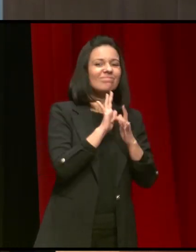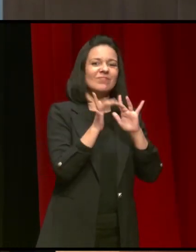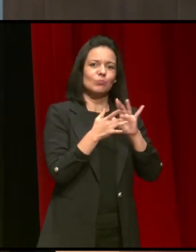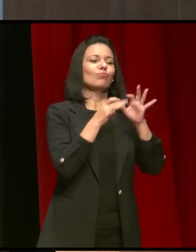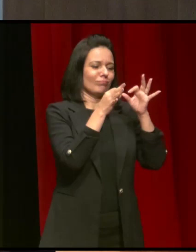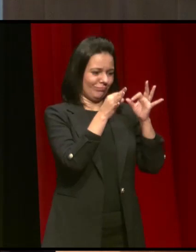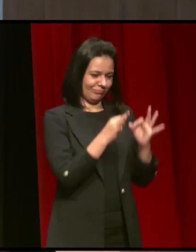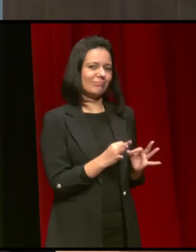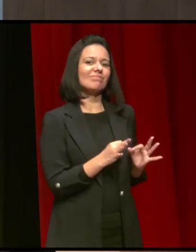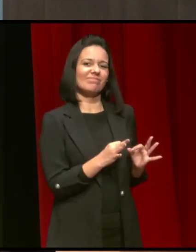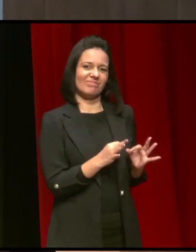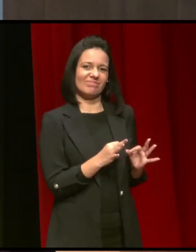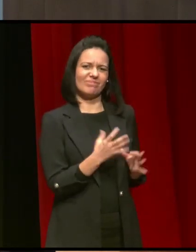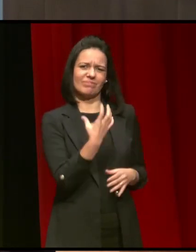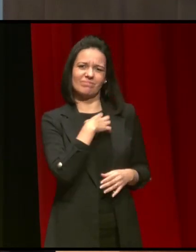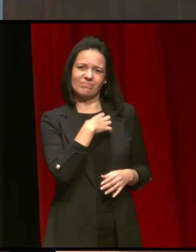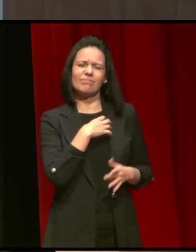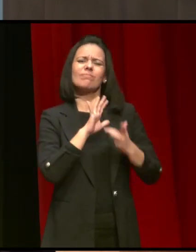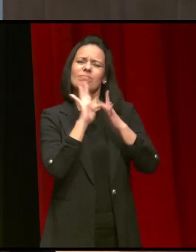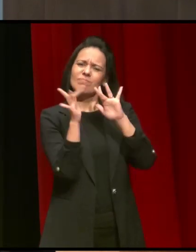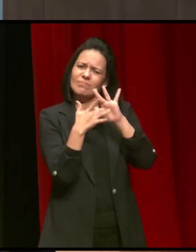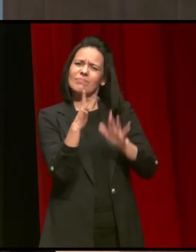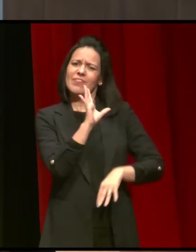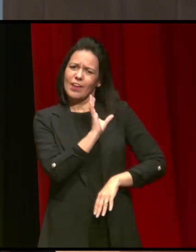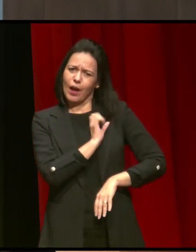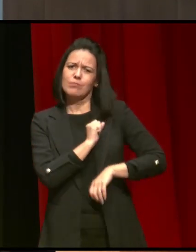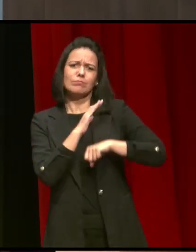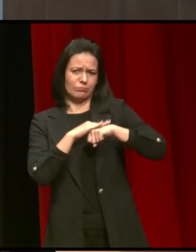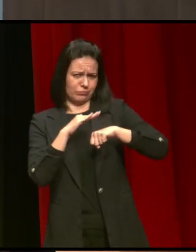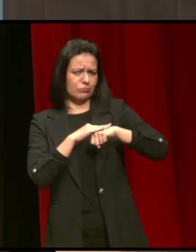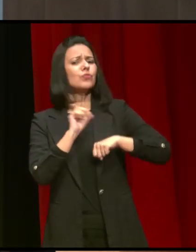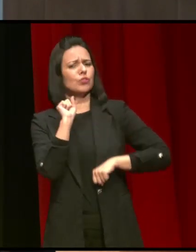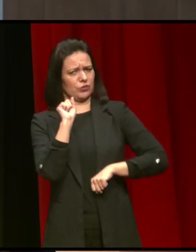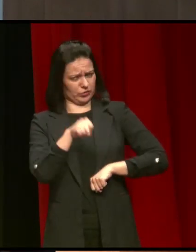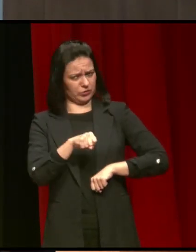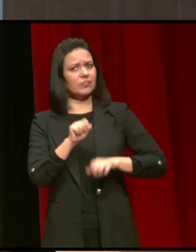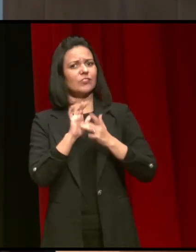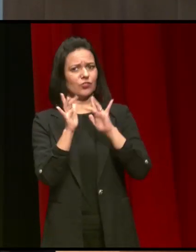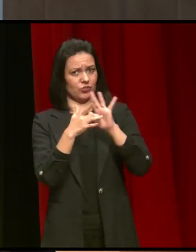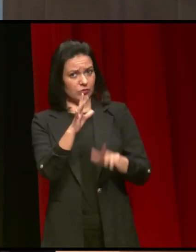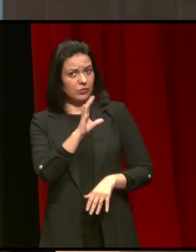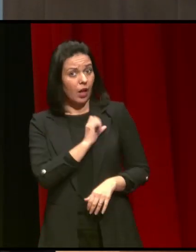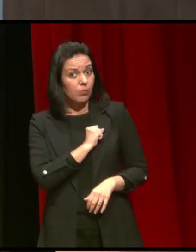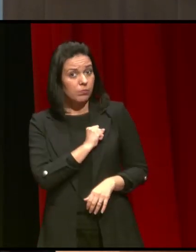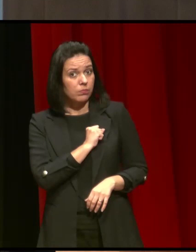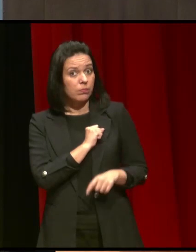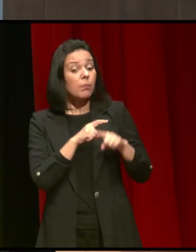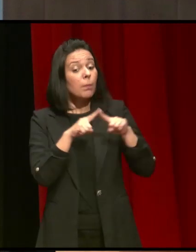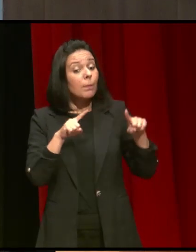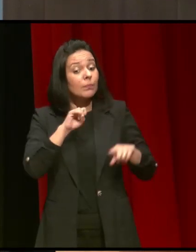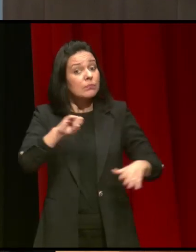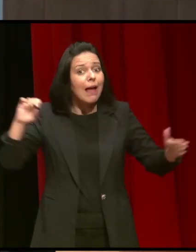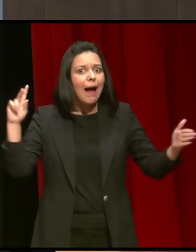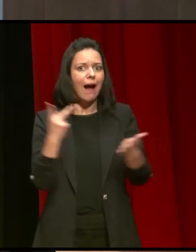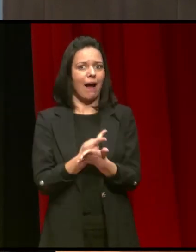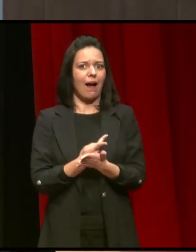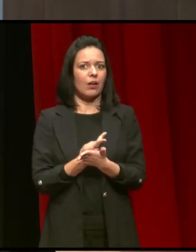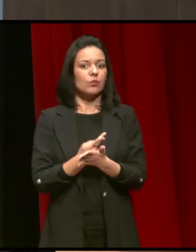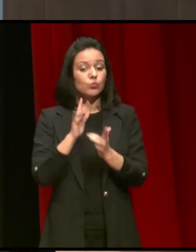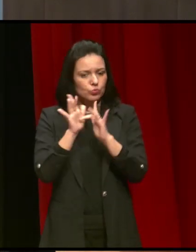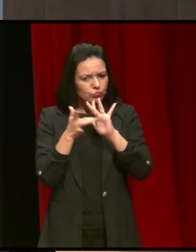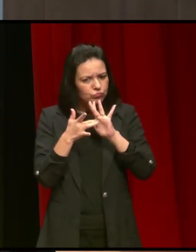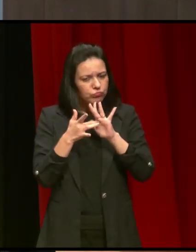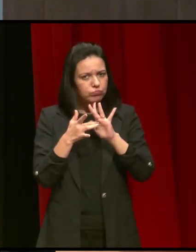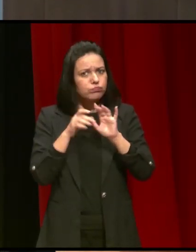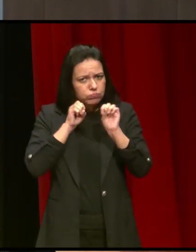gente sempre descreve Jesus como Jesus amoroso, titarará. Lógico que ele era amoroso, mas ele dizia a verdade. Como é que é a história daquela